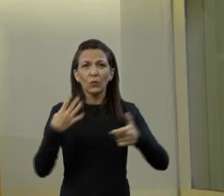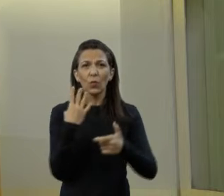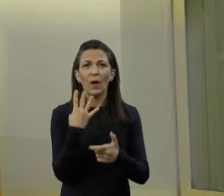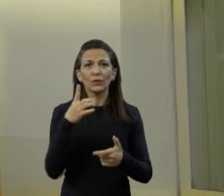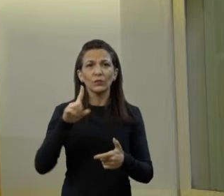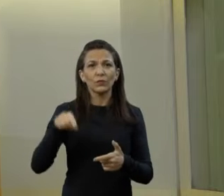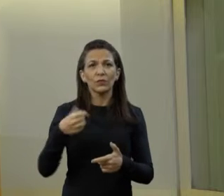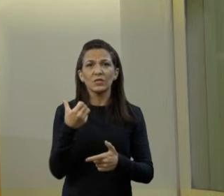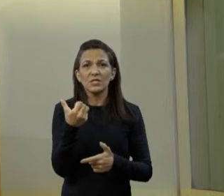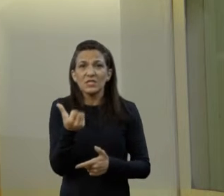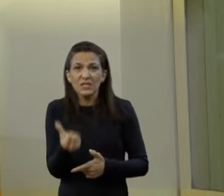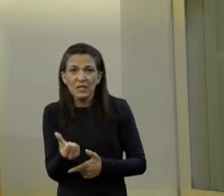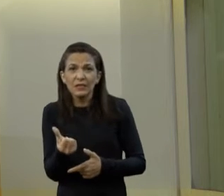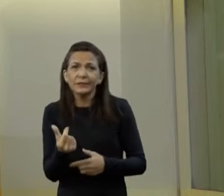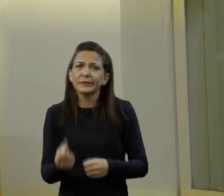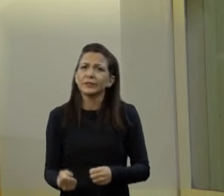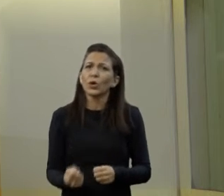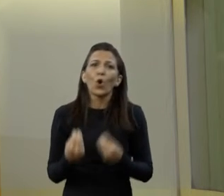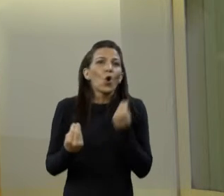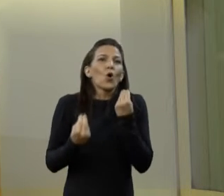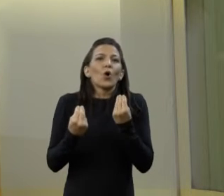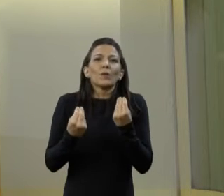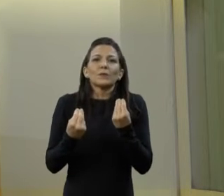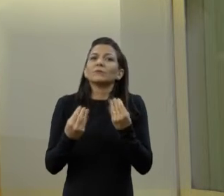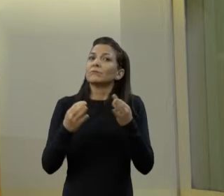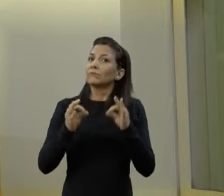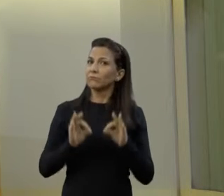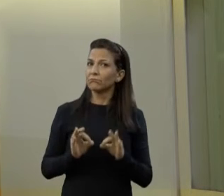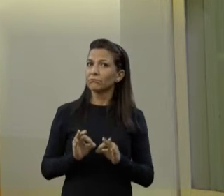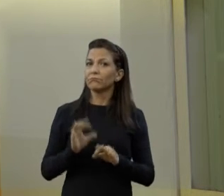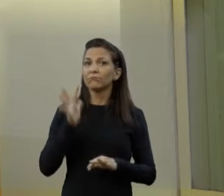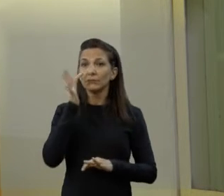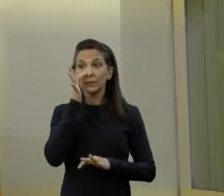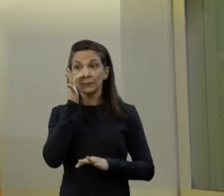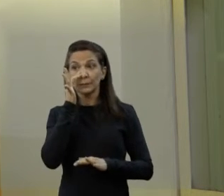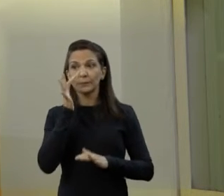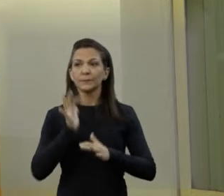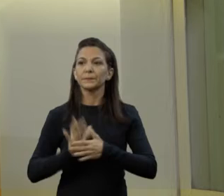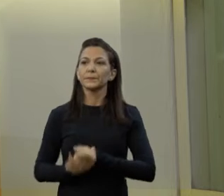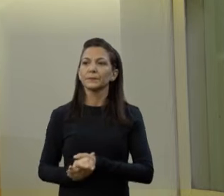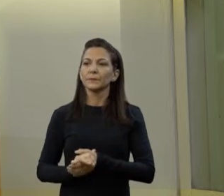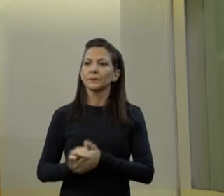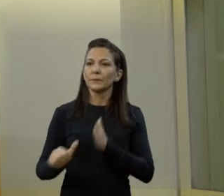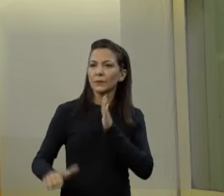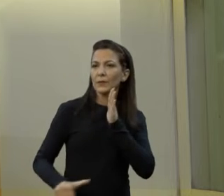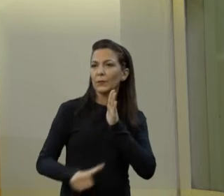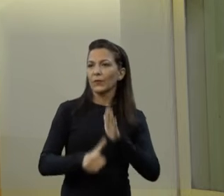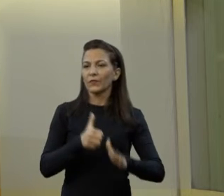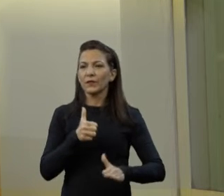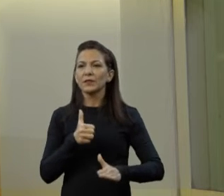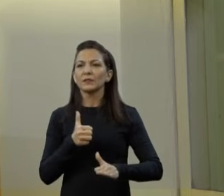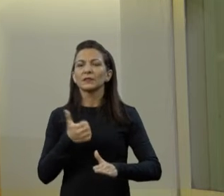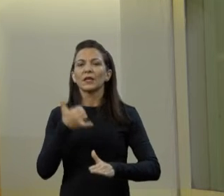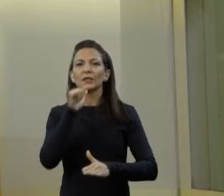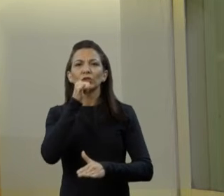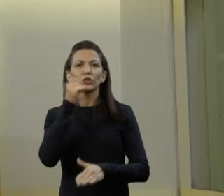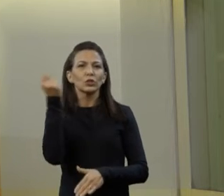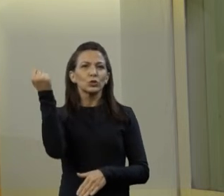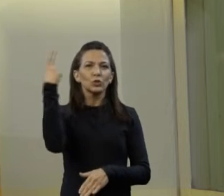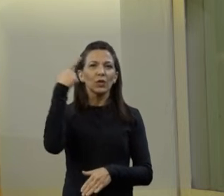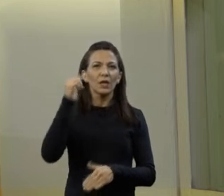4,6 incrível não Olá você sabia que pela primeira vez a geração de energia solar no Brasil